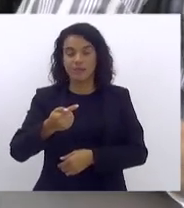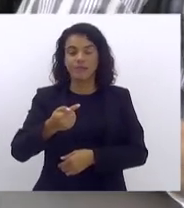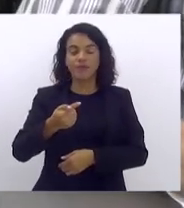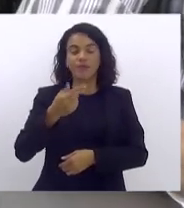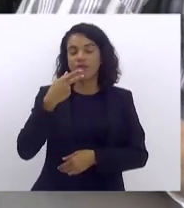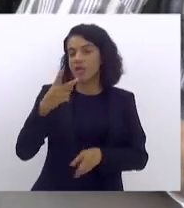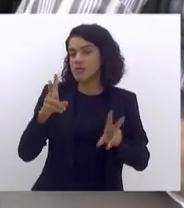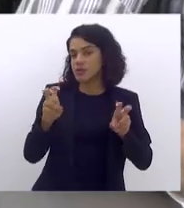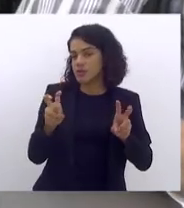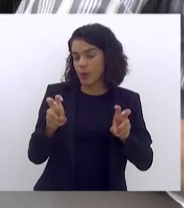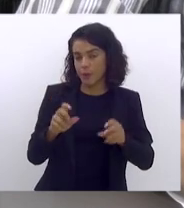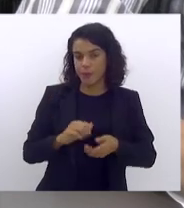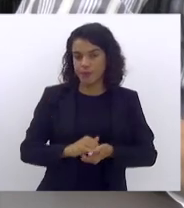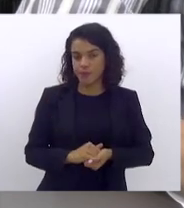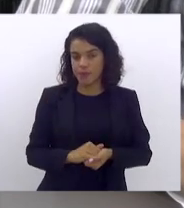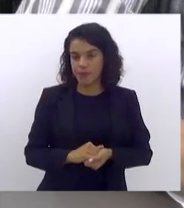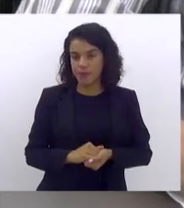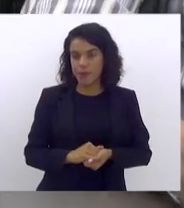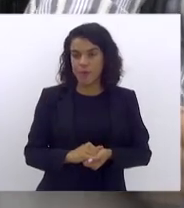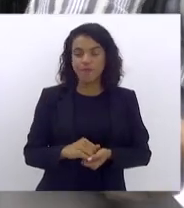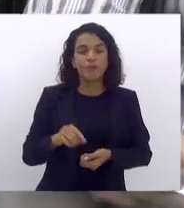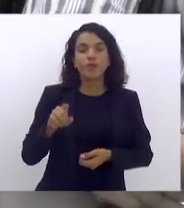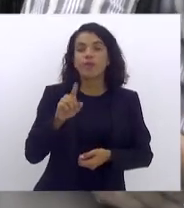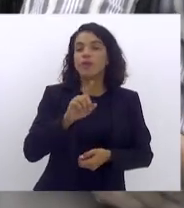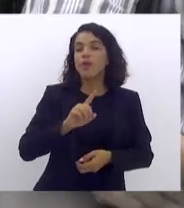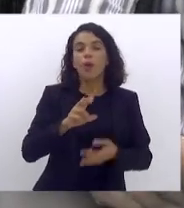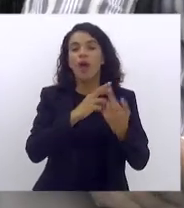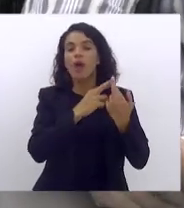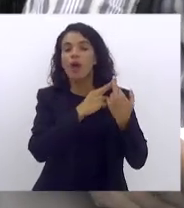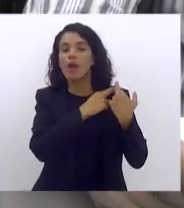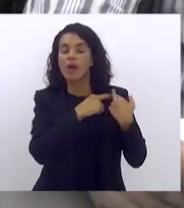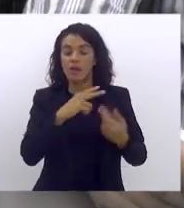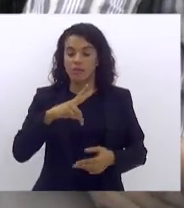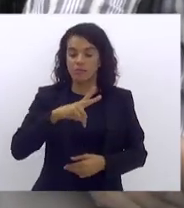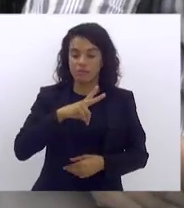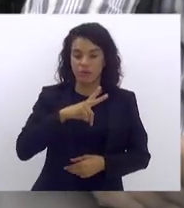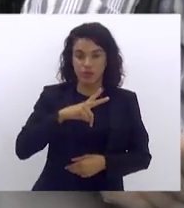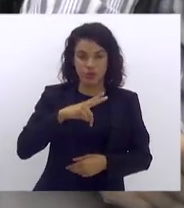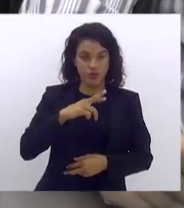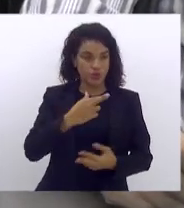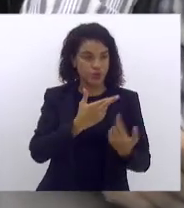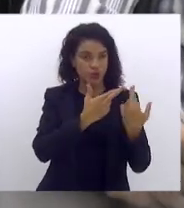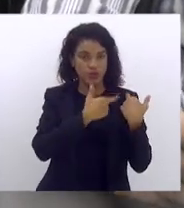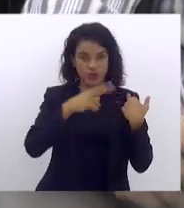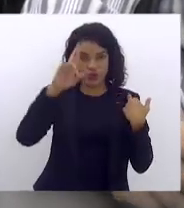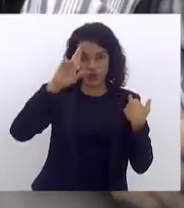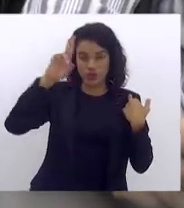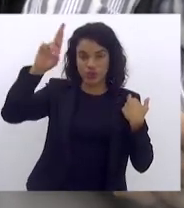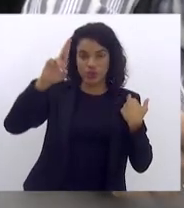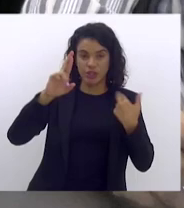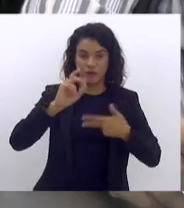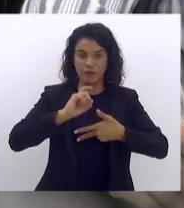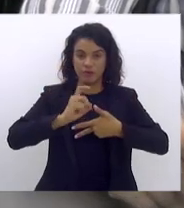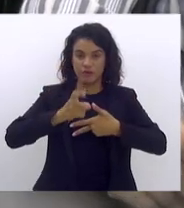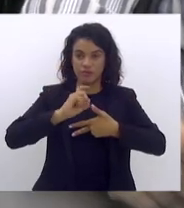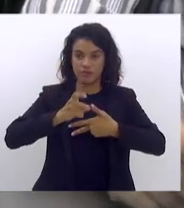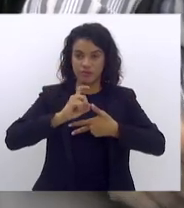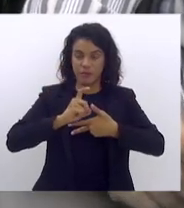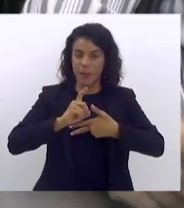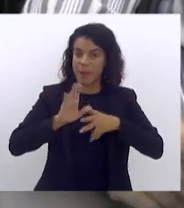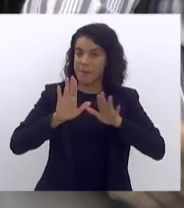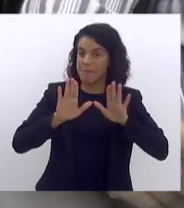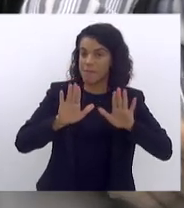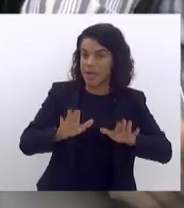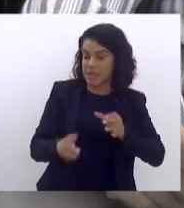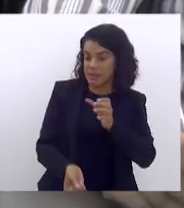que diz o seguinte: não usurpa competência privativa do chefe do Poder Executivo lei que, embora